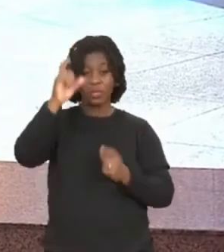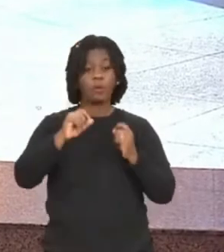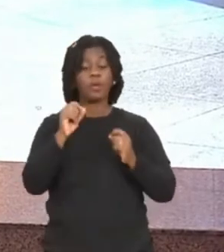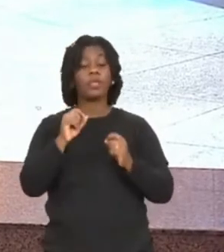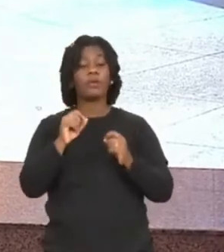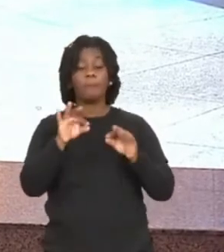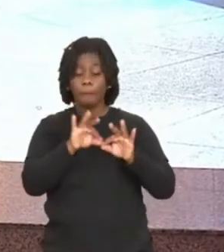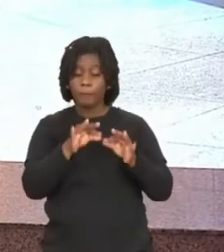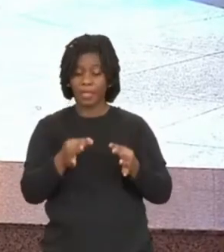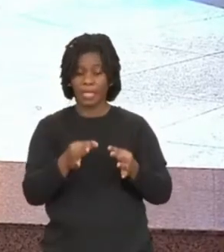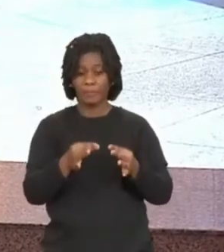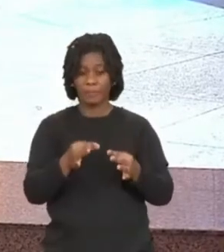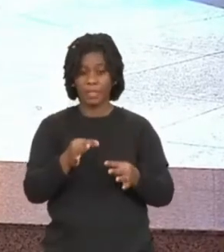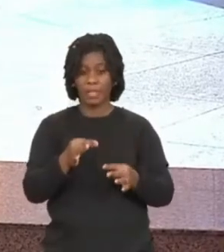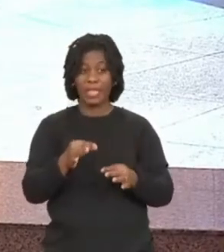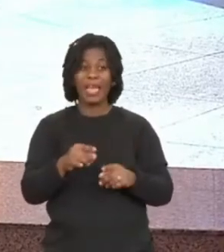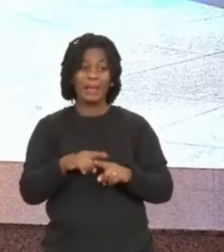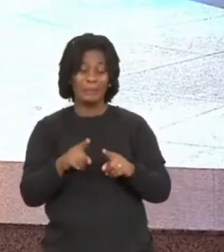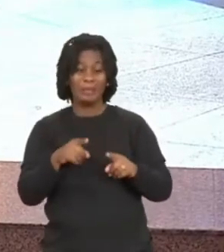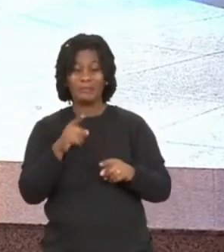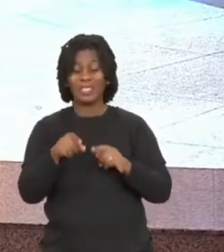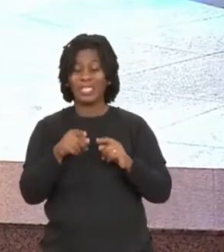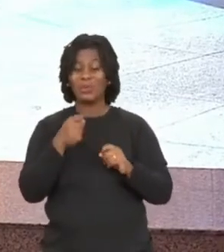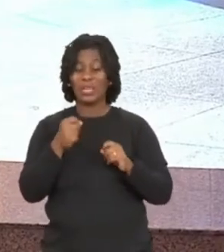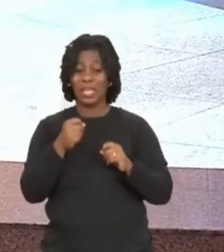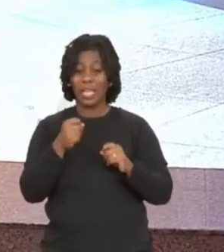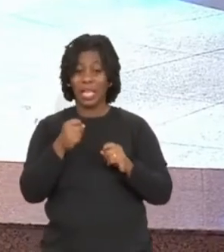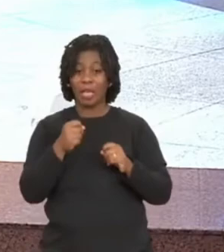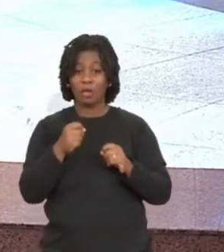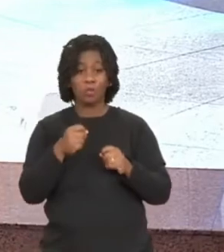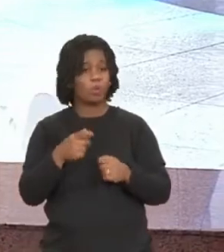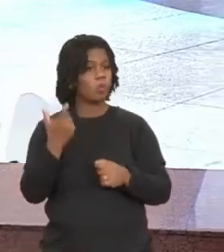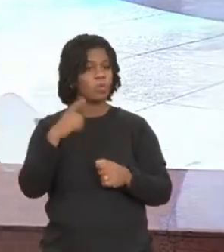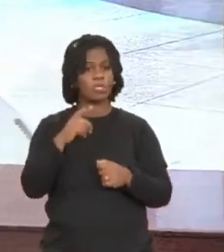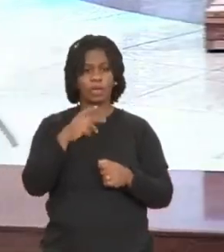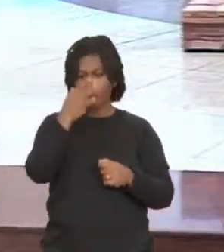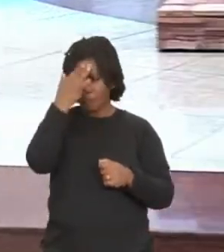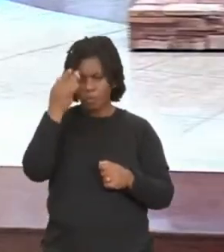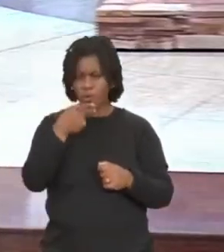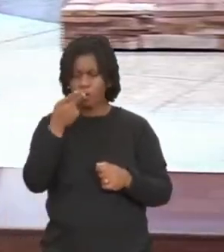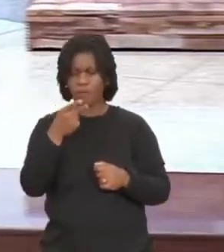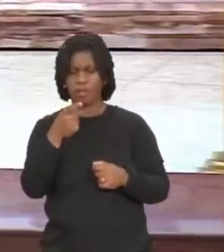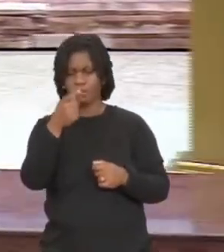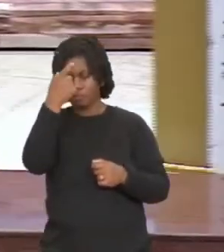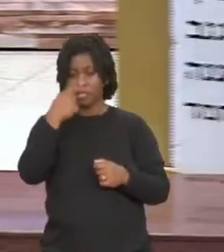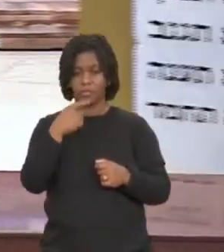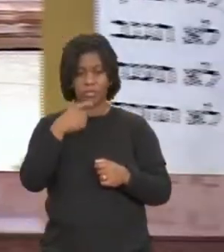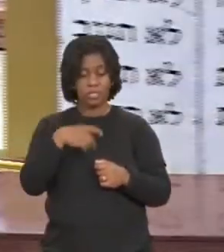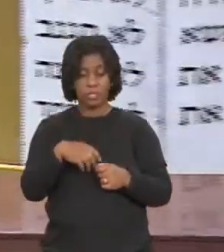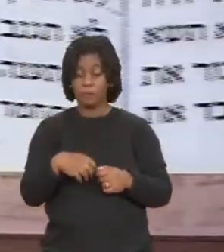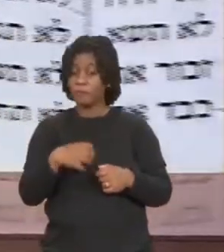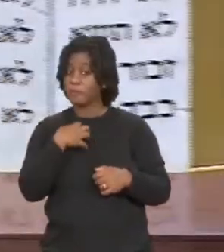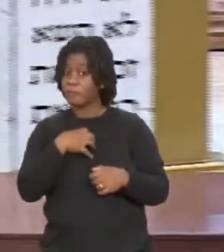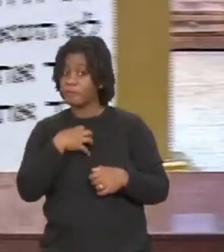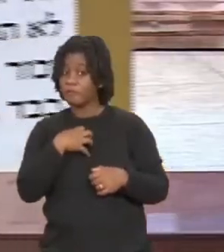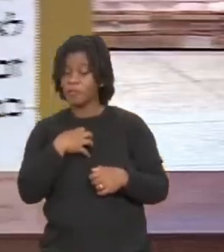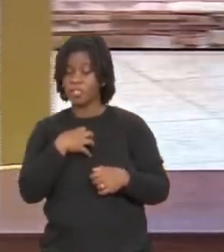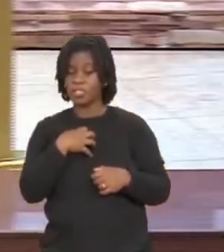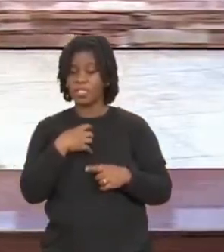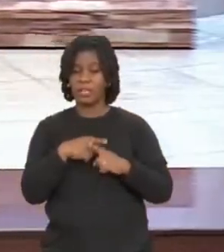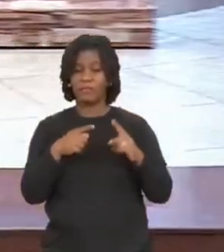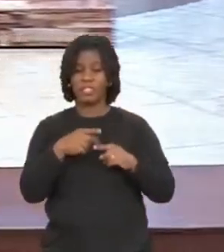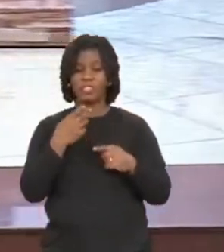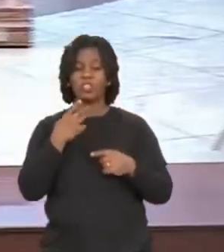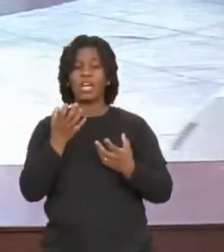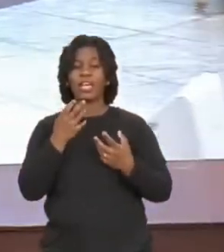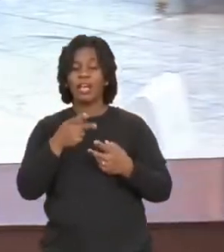ouvir, você aguenta falar, mas na hora de você ouvir, de ser repreendida, você não aguenta. Você solta os cachorros, você solta os